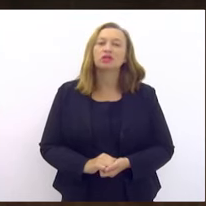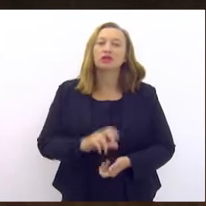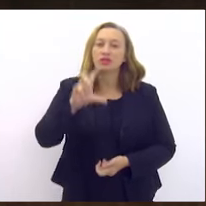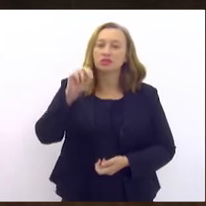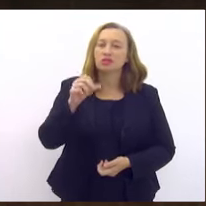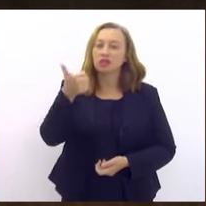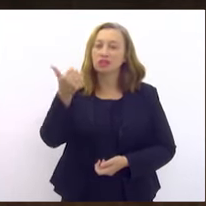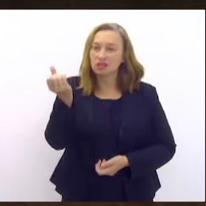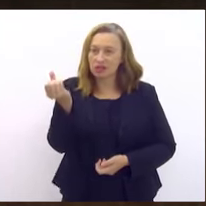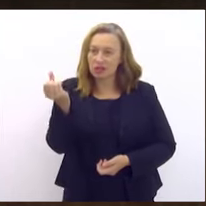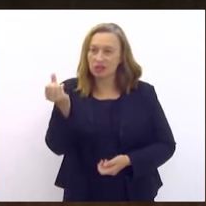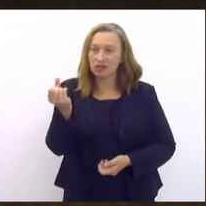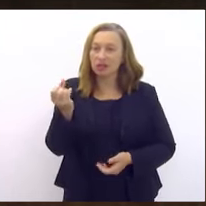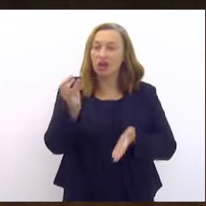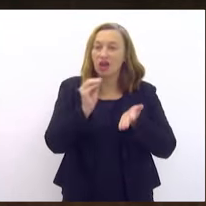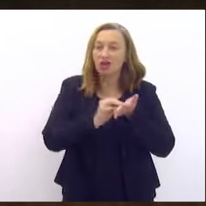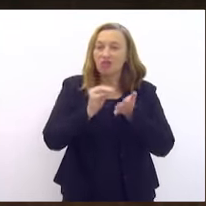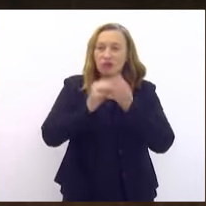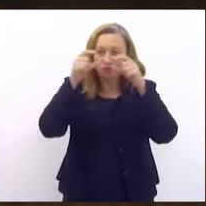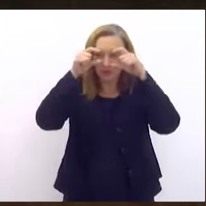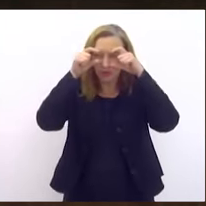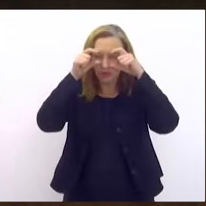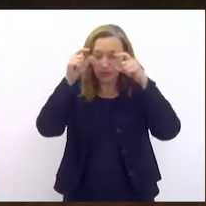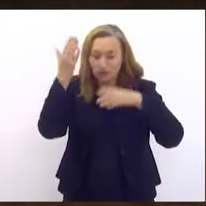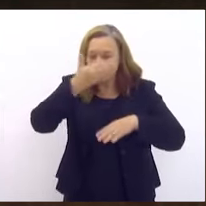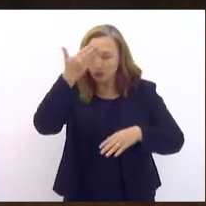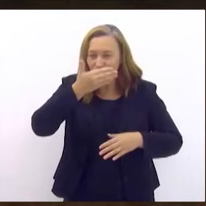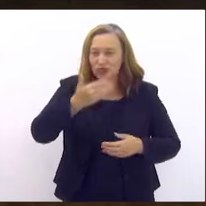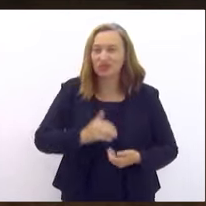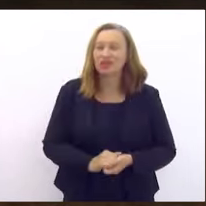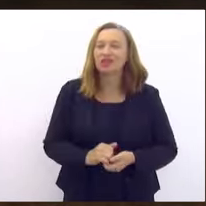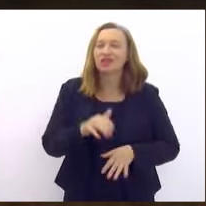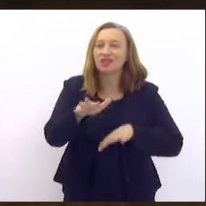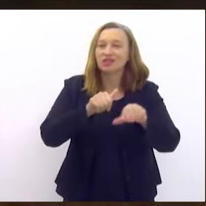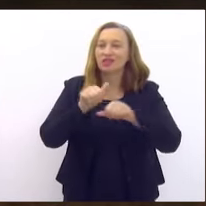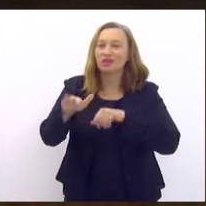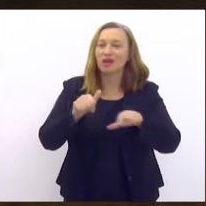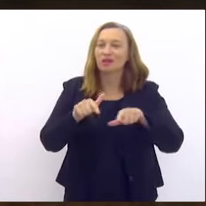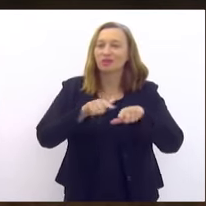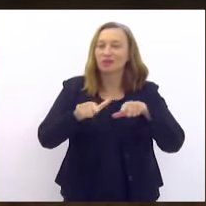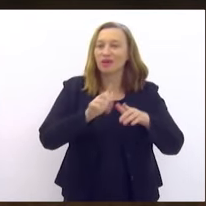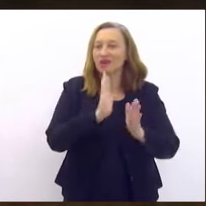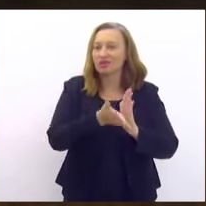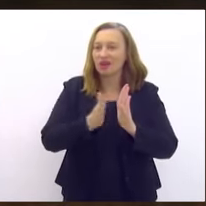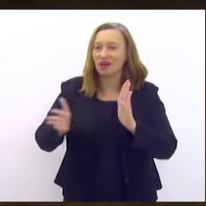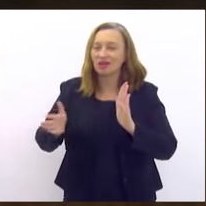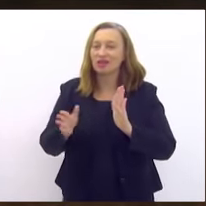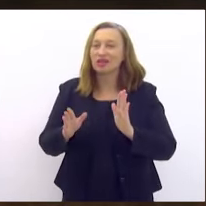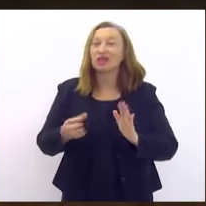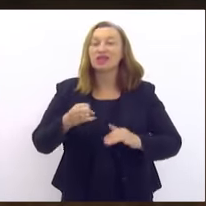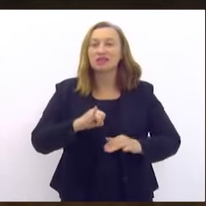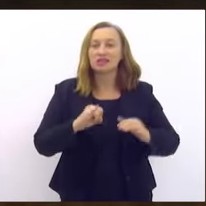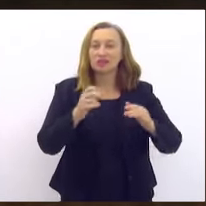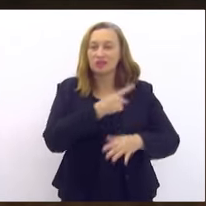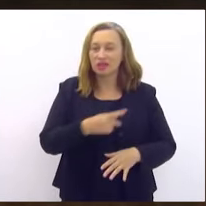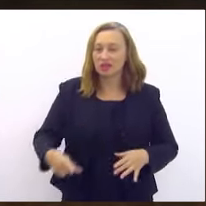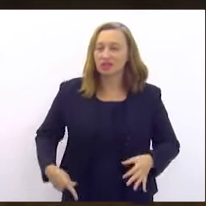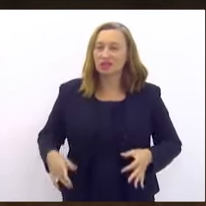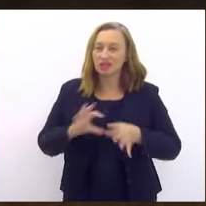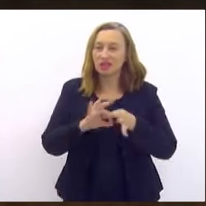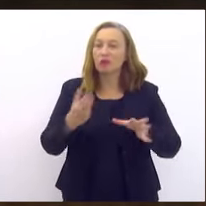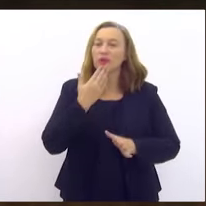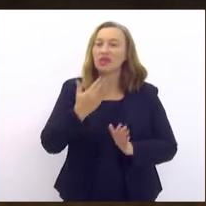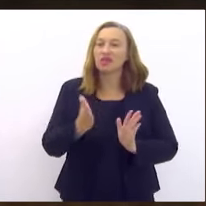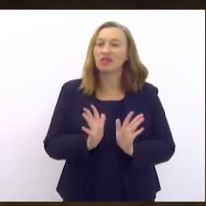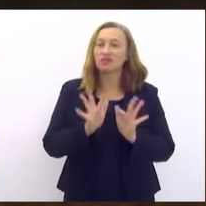desculpa é a falta do óculos para chamar os trabalhos à ordem e se vossa excelência autorizar pedir forma final de